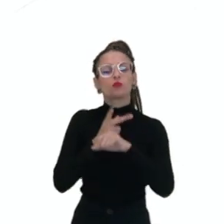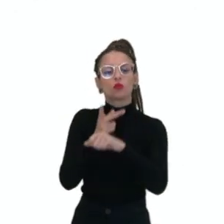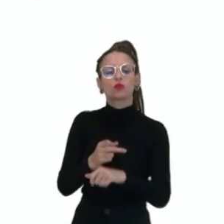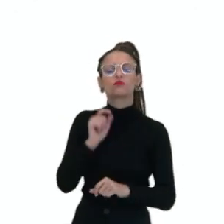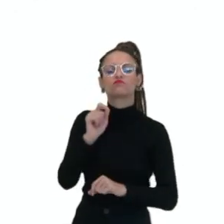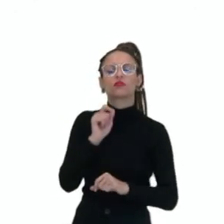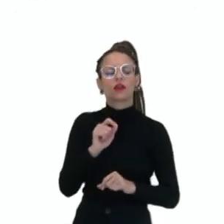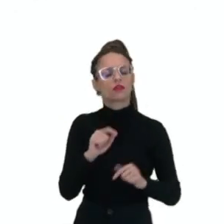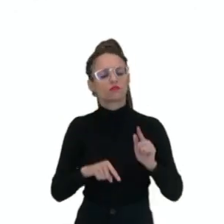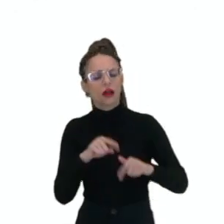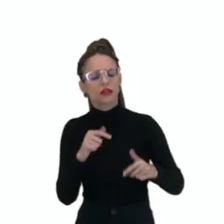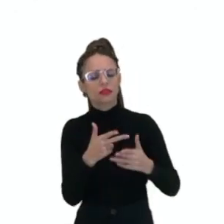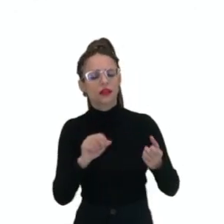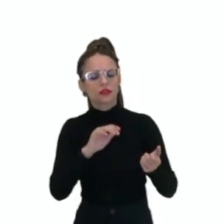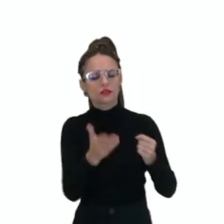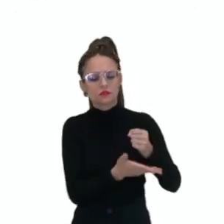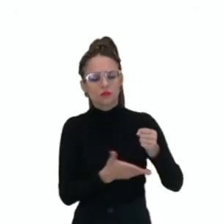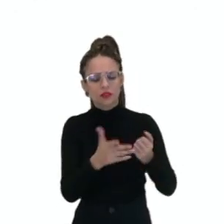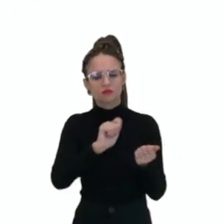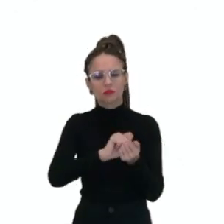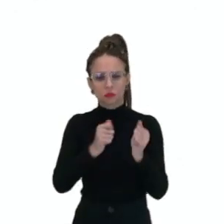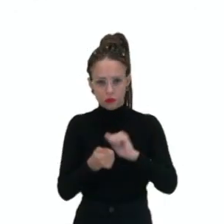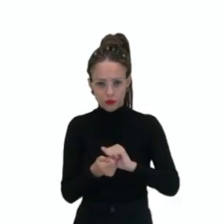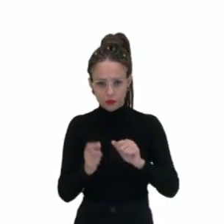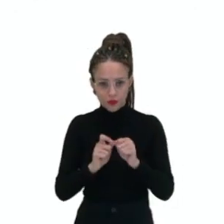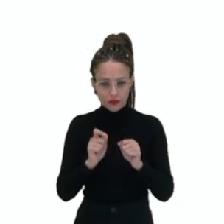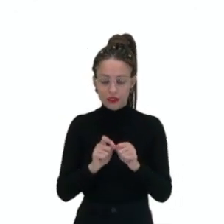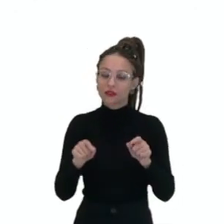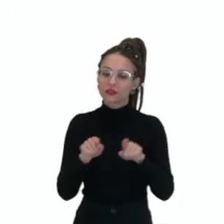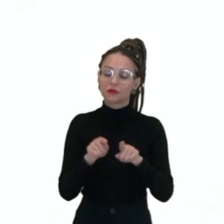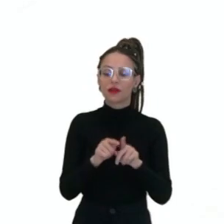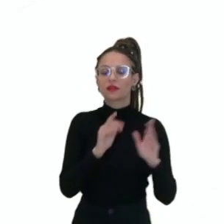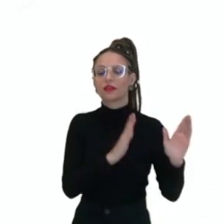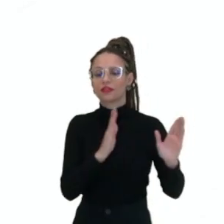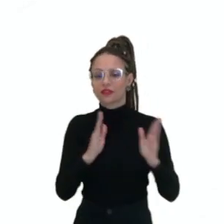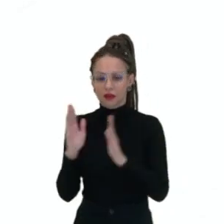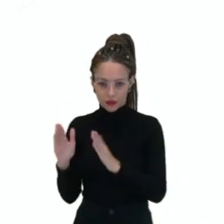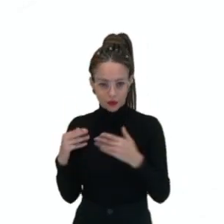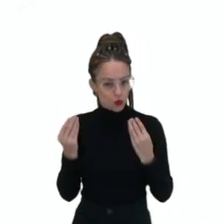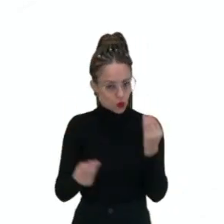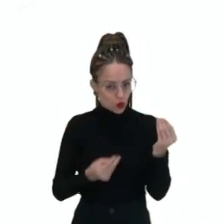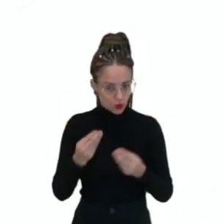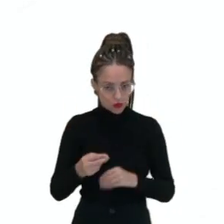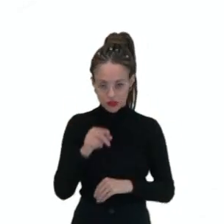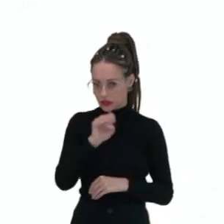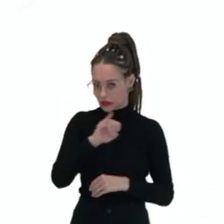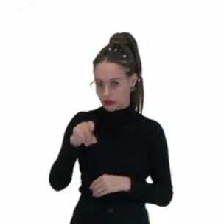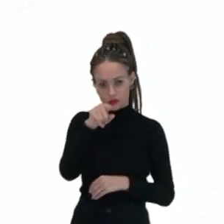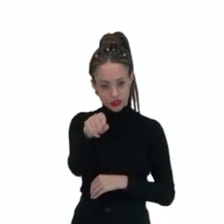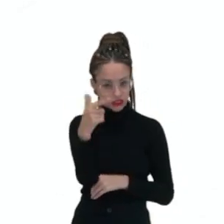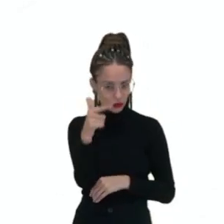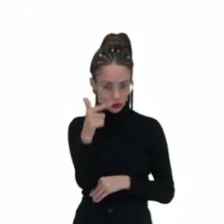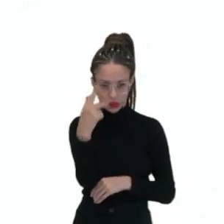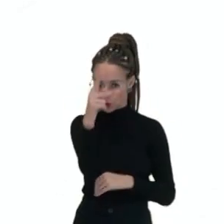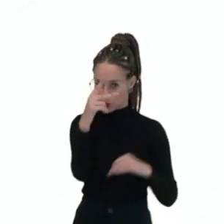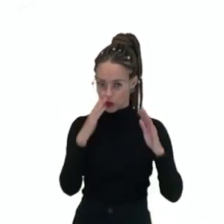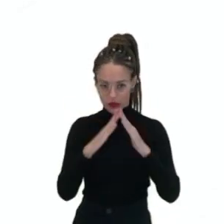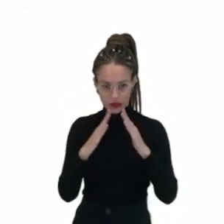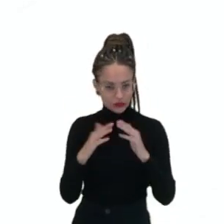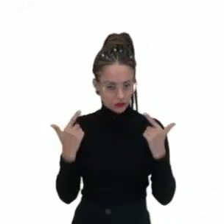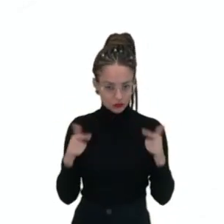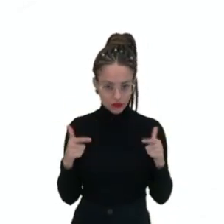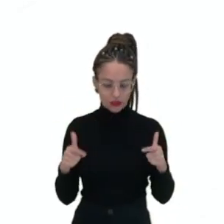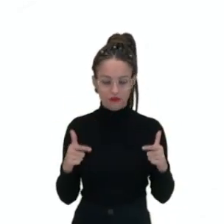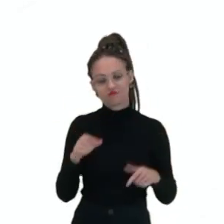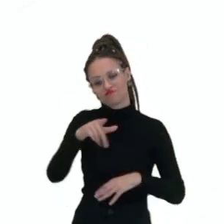as matérias-primas empregadas para produzi-lo e quais as etapas de produção. Caso não tenha em sua casa um produto